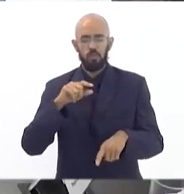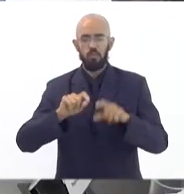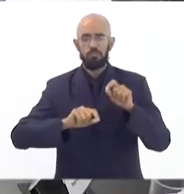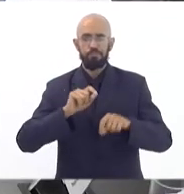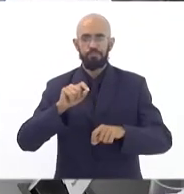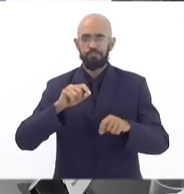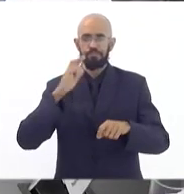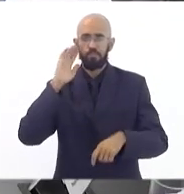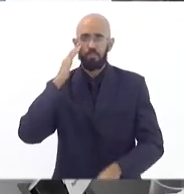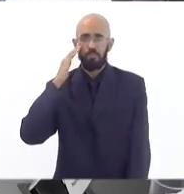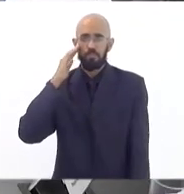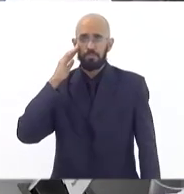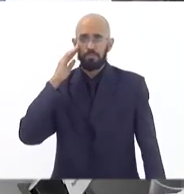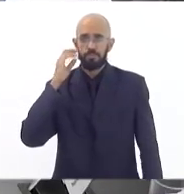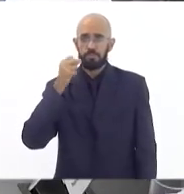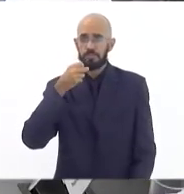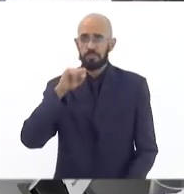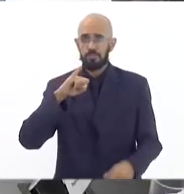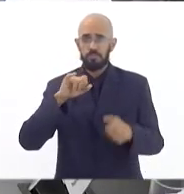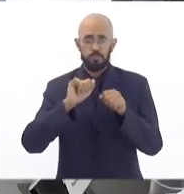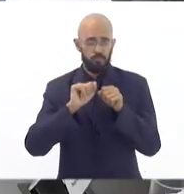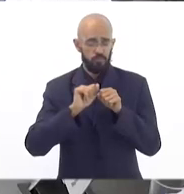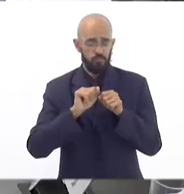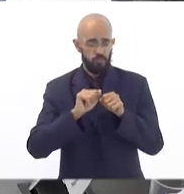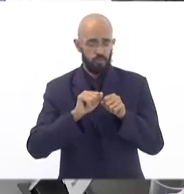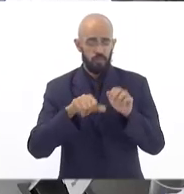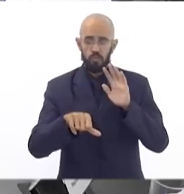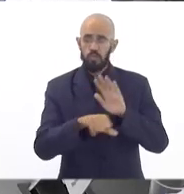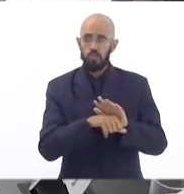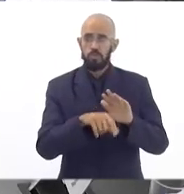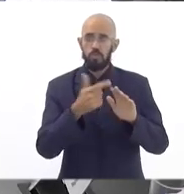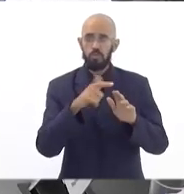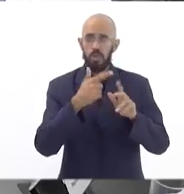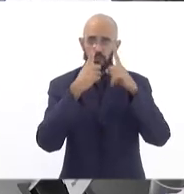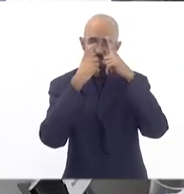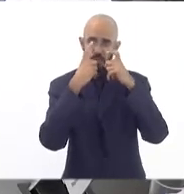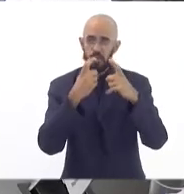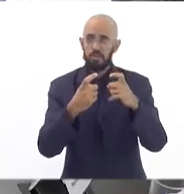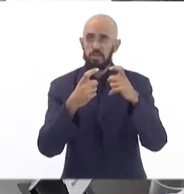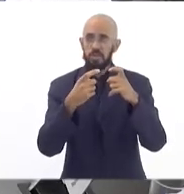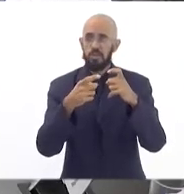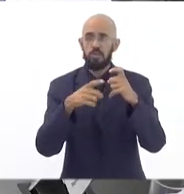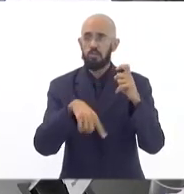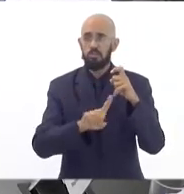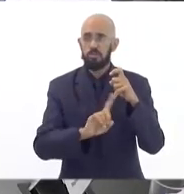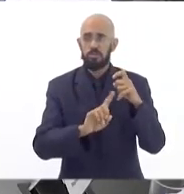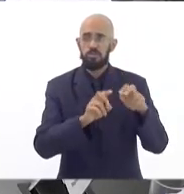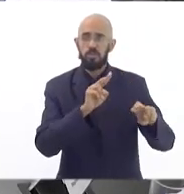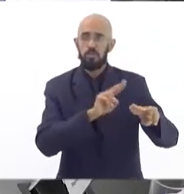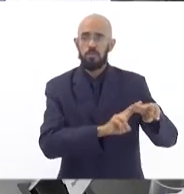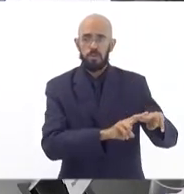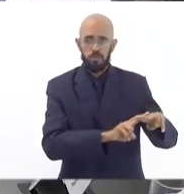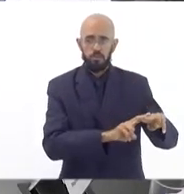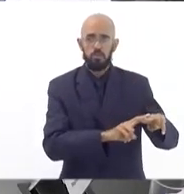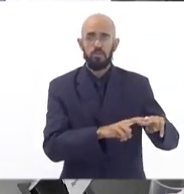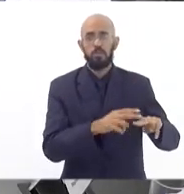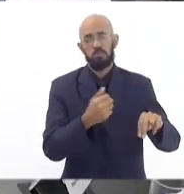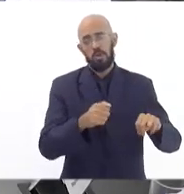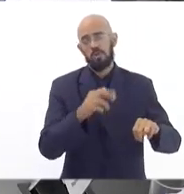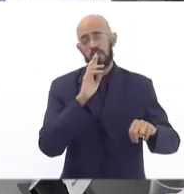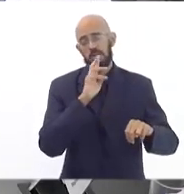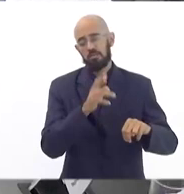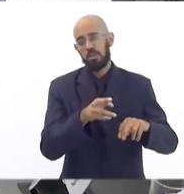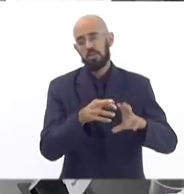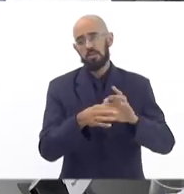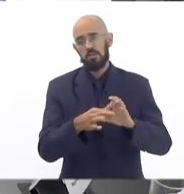aquele que comete o crime sem violência ou grave ameaça não não deva ficar encarcerado e respondia em liberdade então é